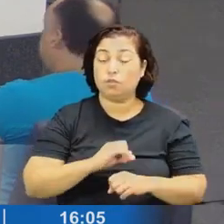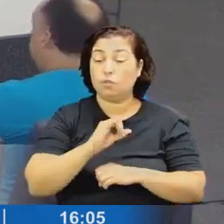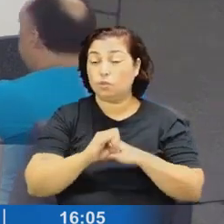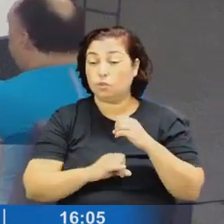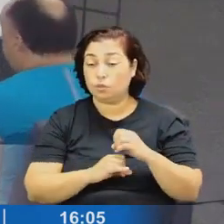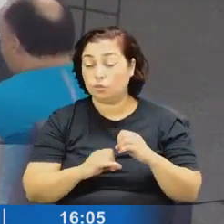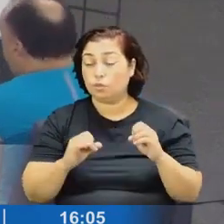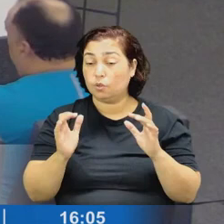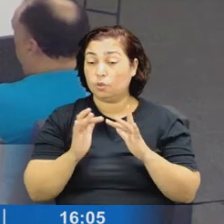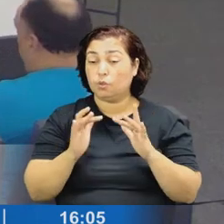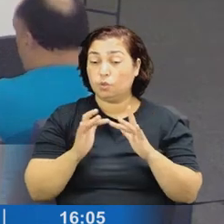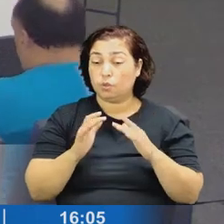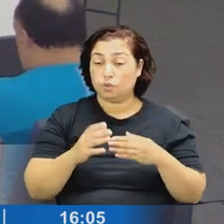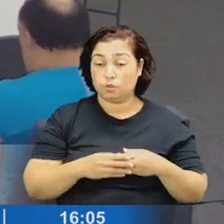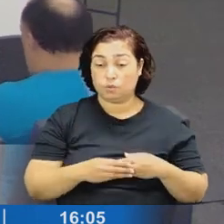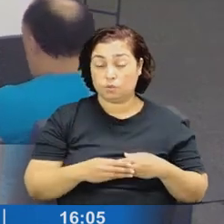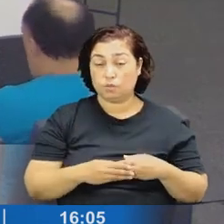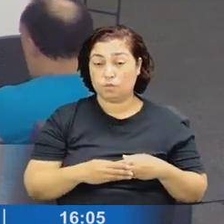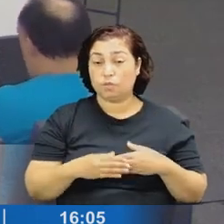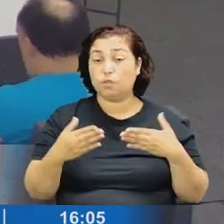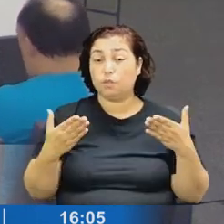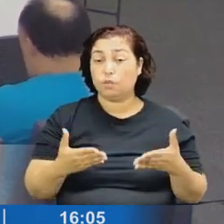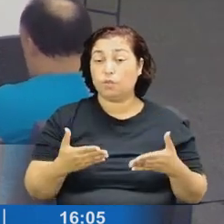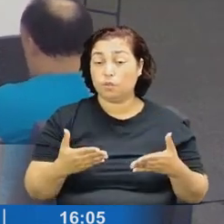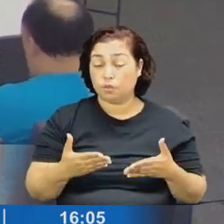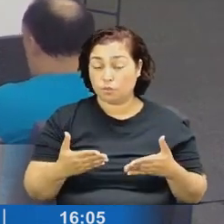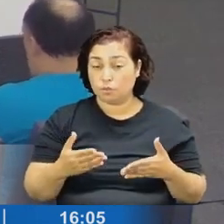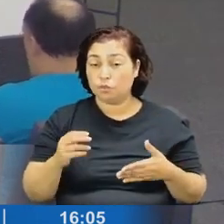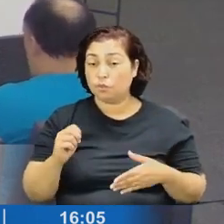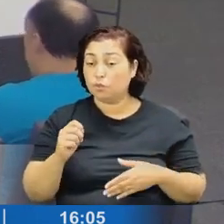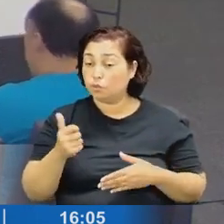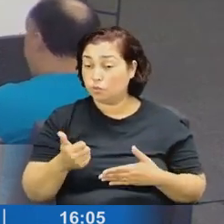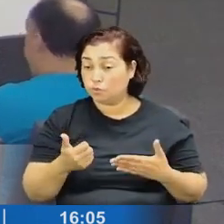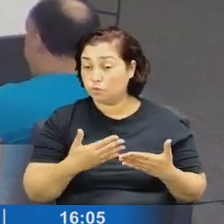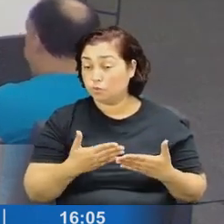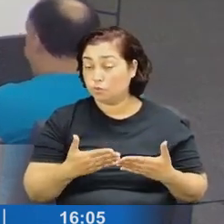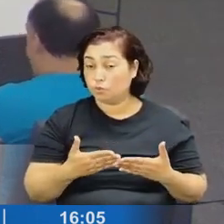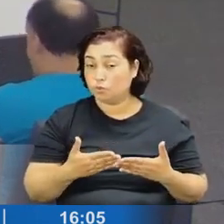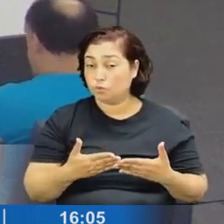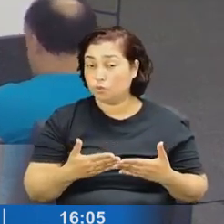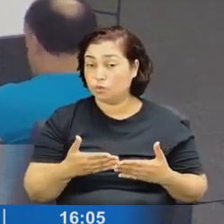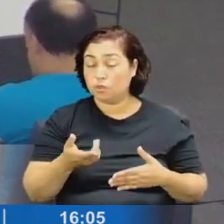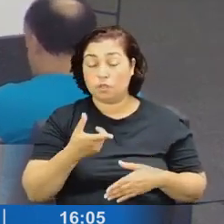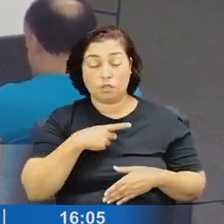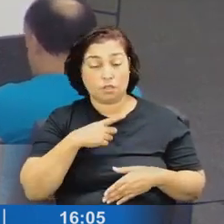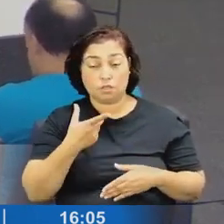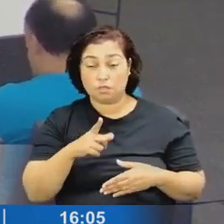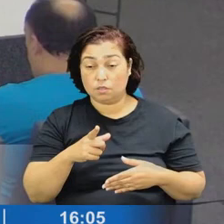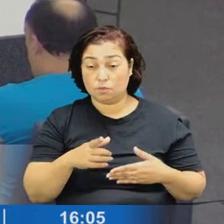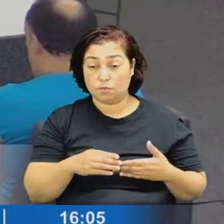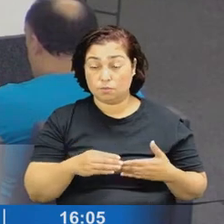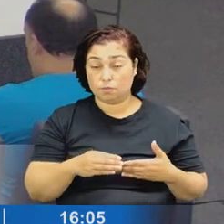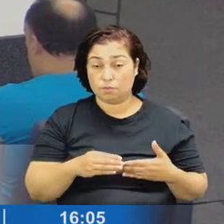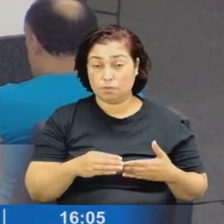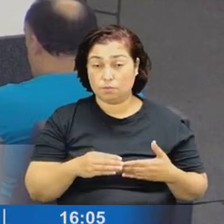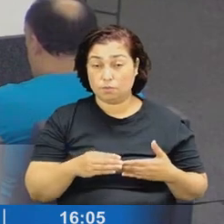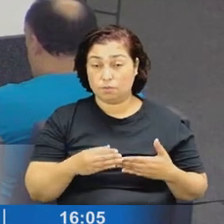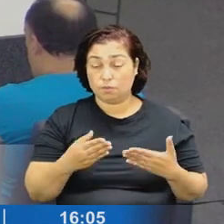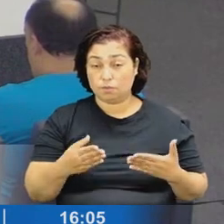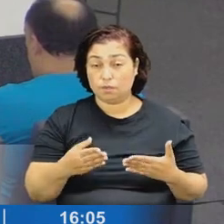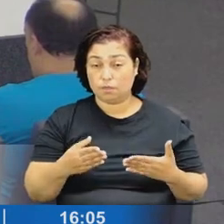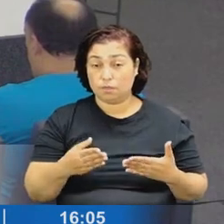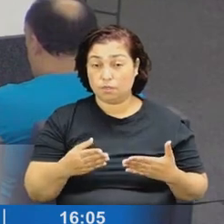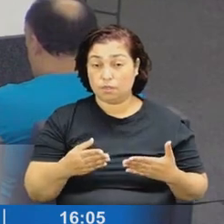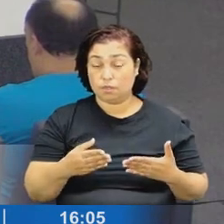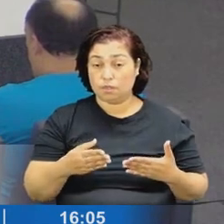conectados Então hoje Se você não se posicionar esses eleitores